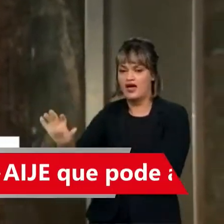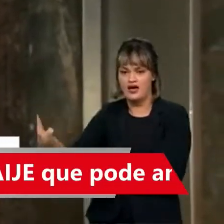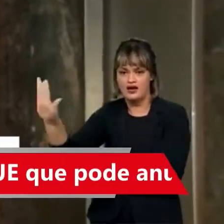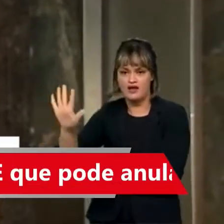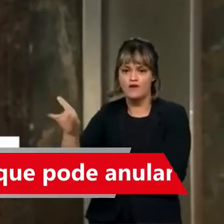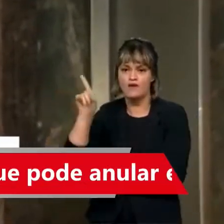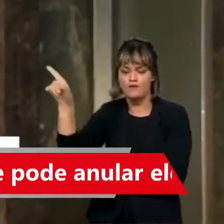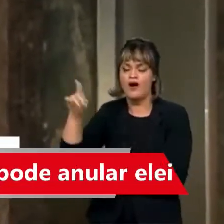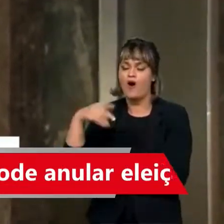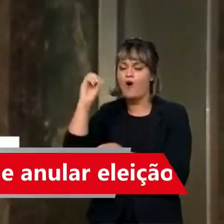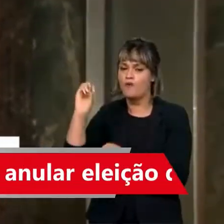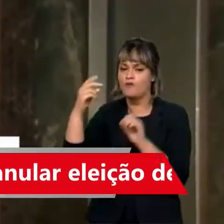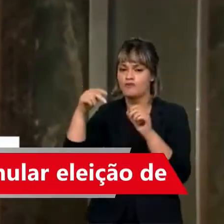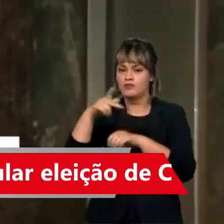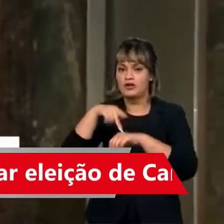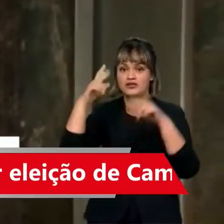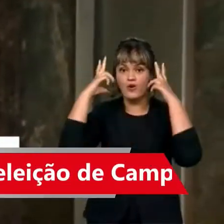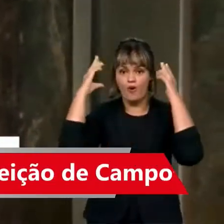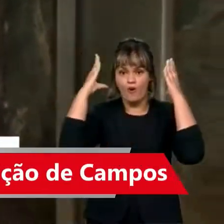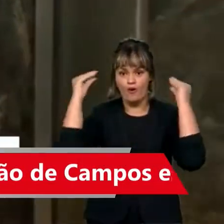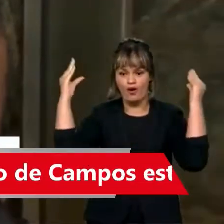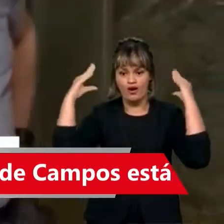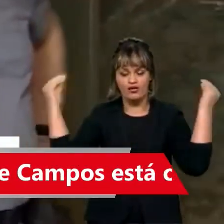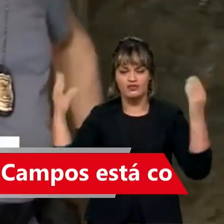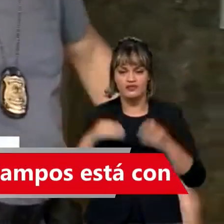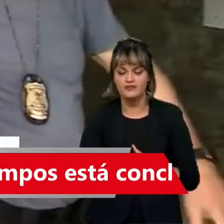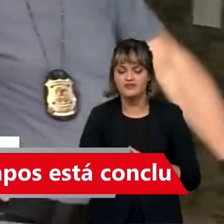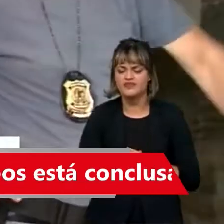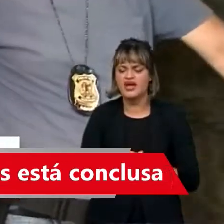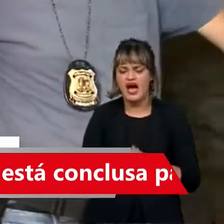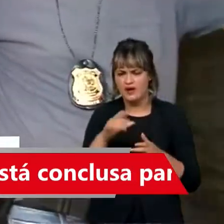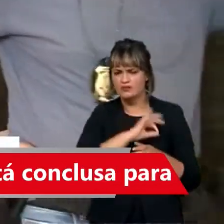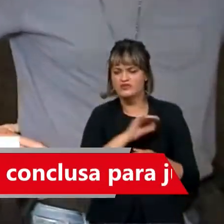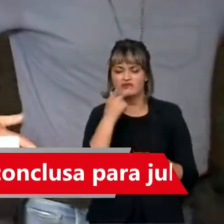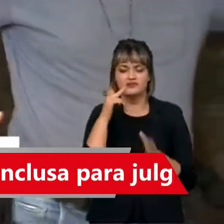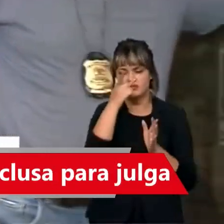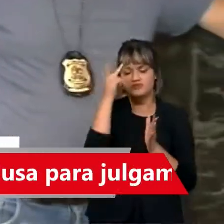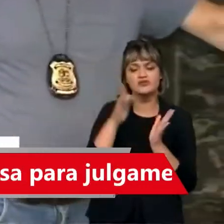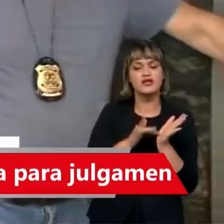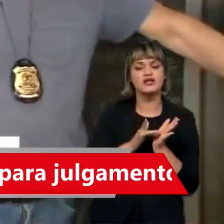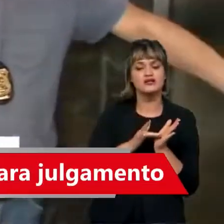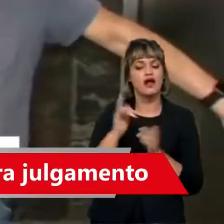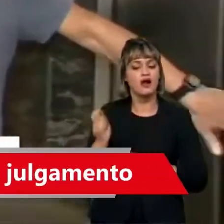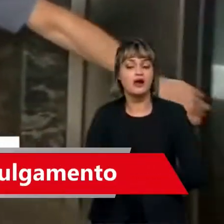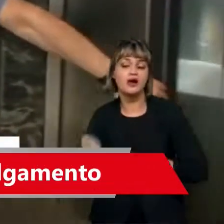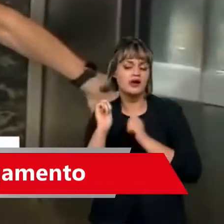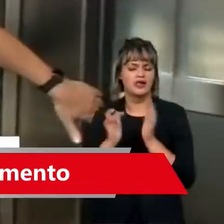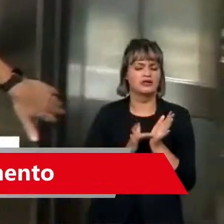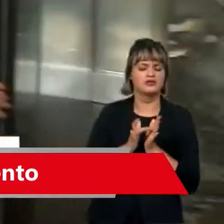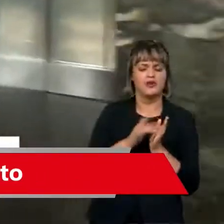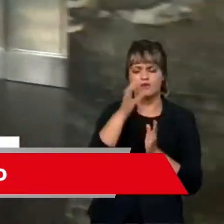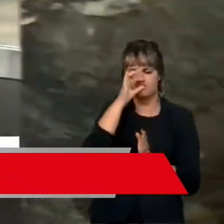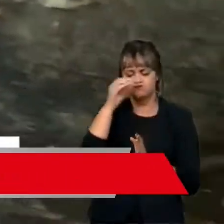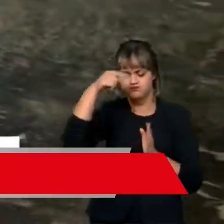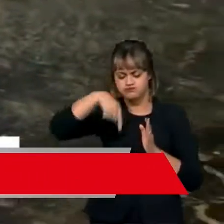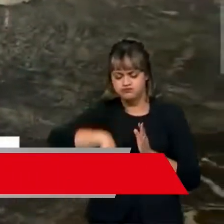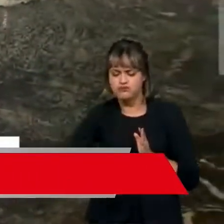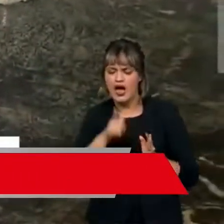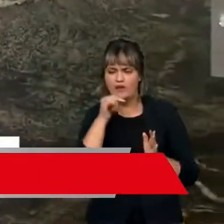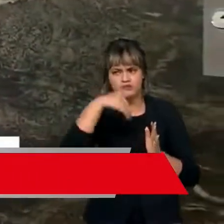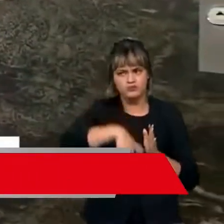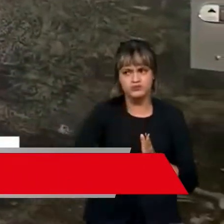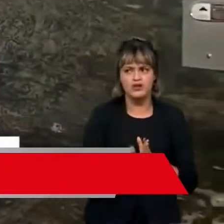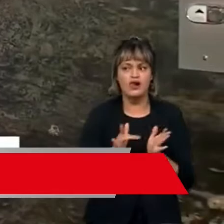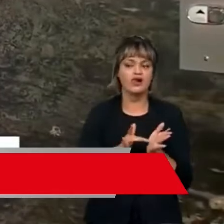R$ 827 mil em espécie, 14 veículos de luxo, 6 imóveis de alto padrão na capital fluminense e em Mangaratiba,